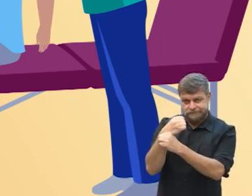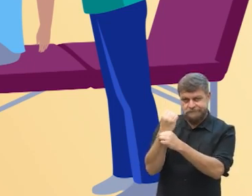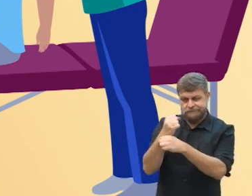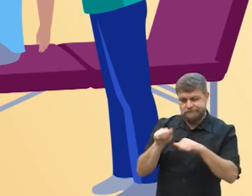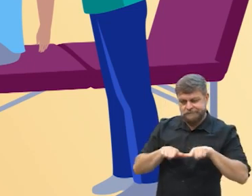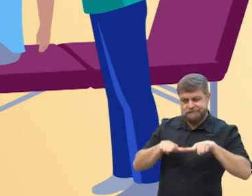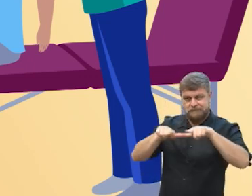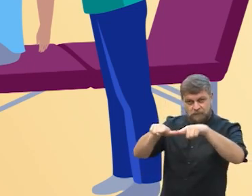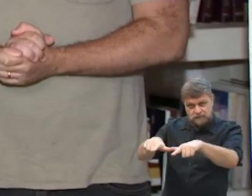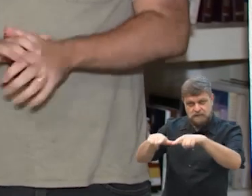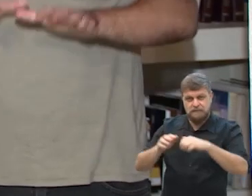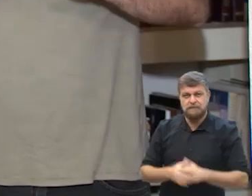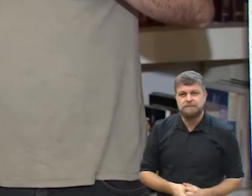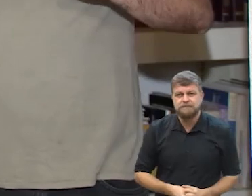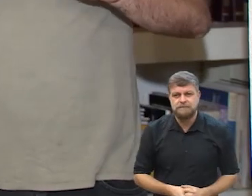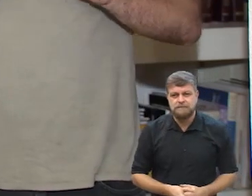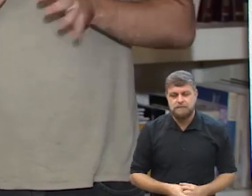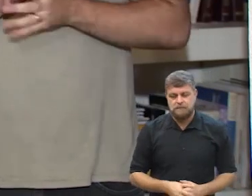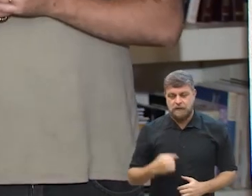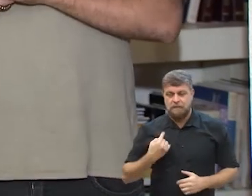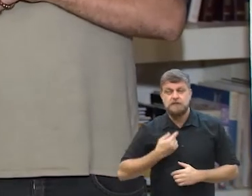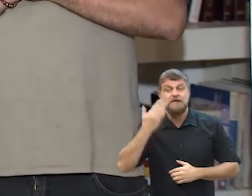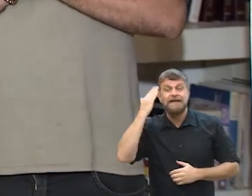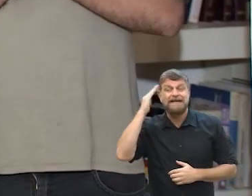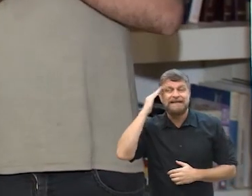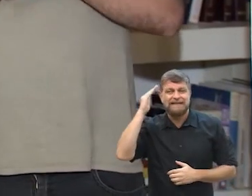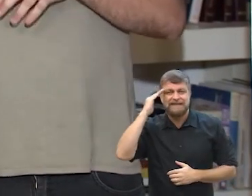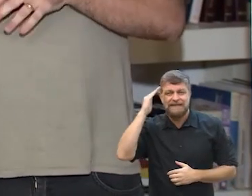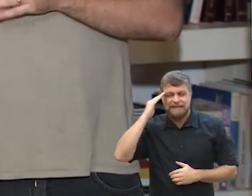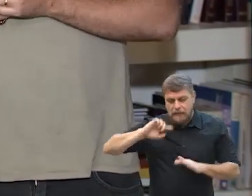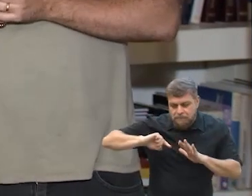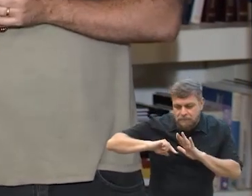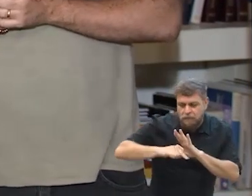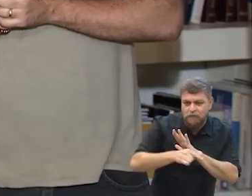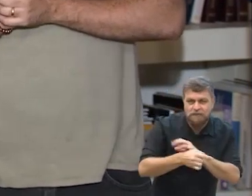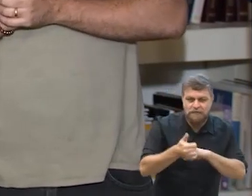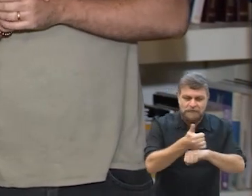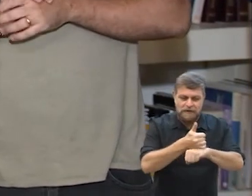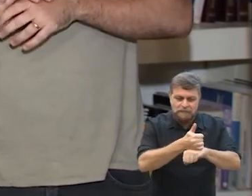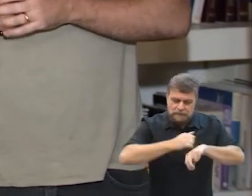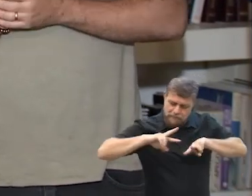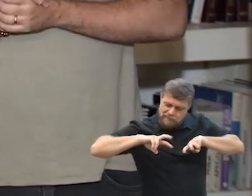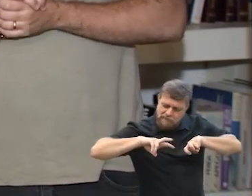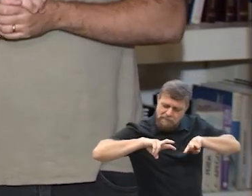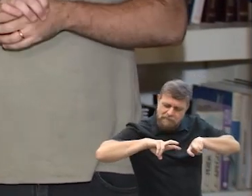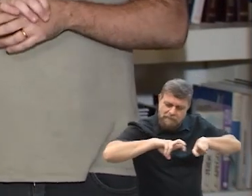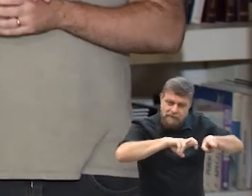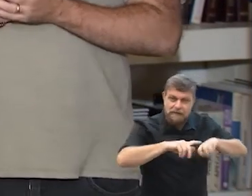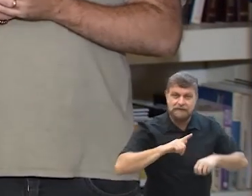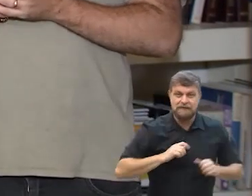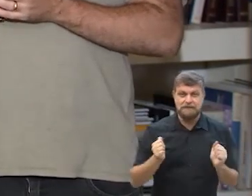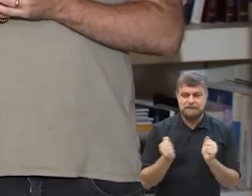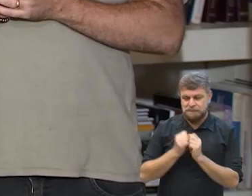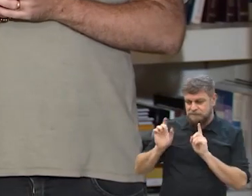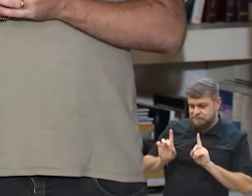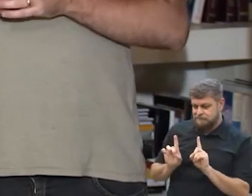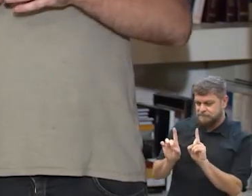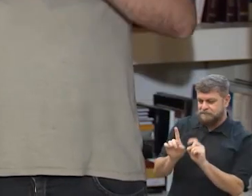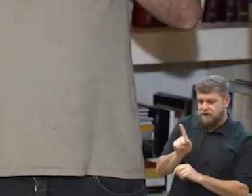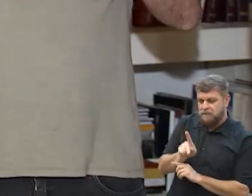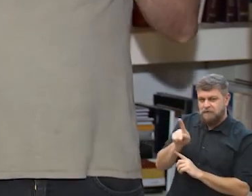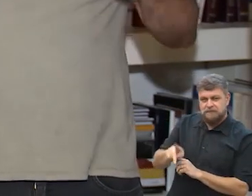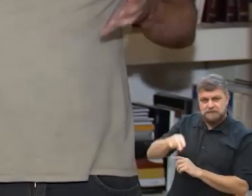de fisioterapeutas. Bom, e para a gente entender um pouquinho mais sobre essa profissão de fisioterapeuta, está conosco aqui o